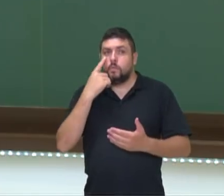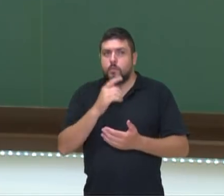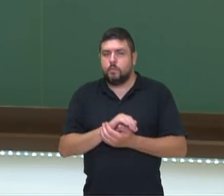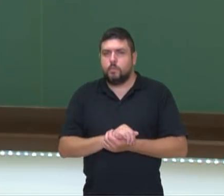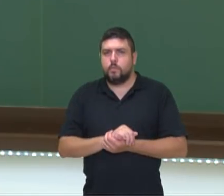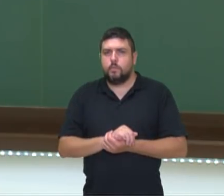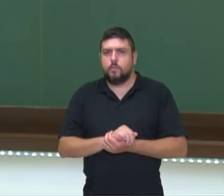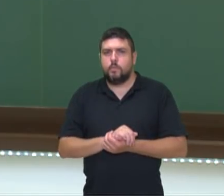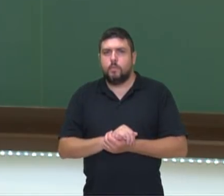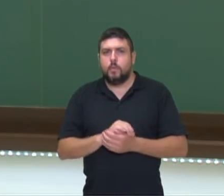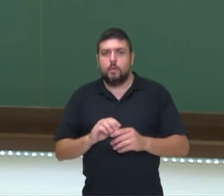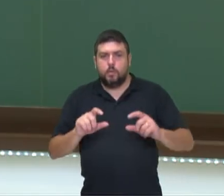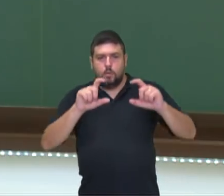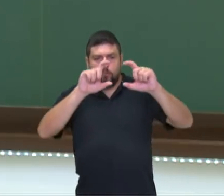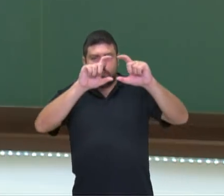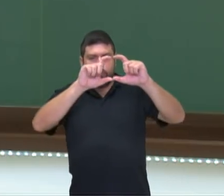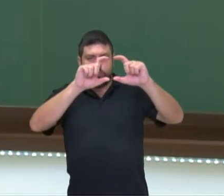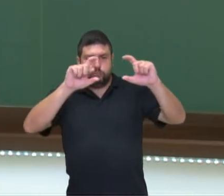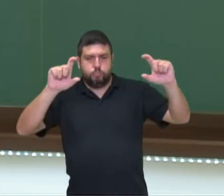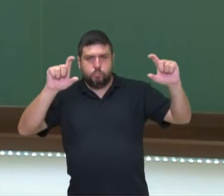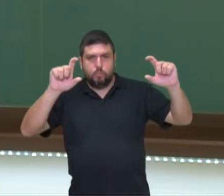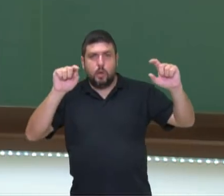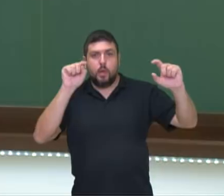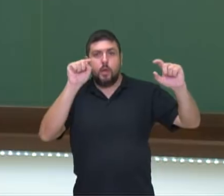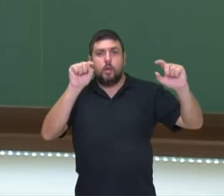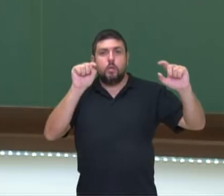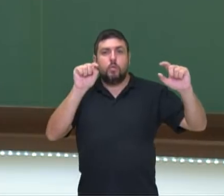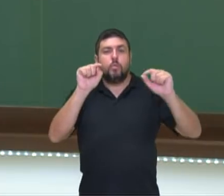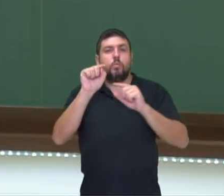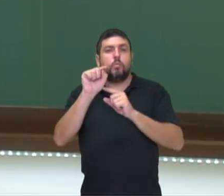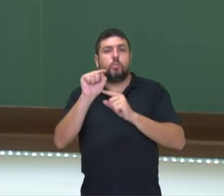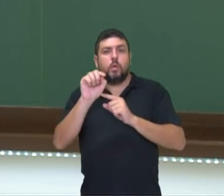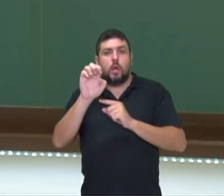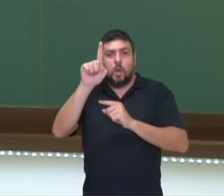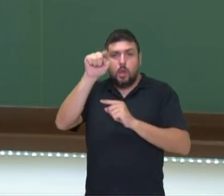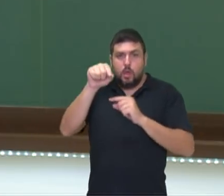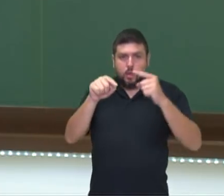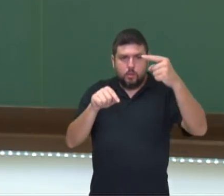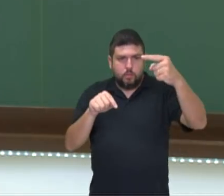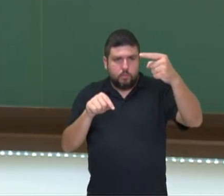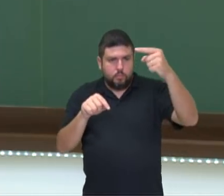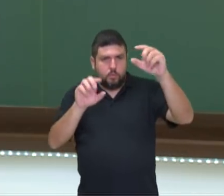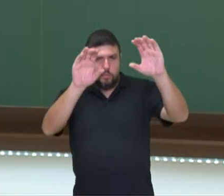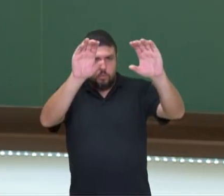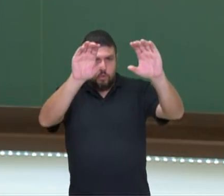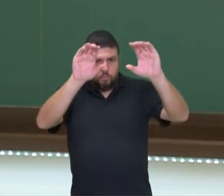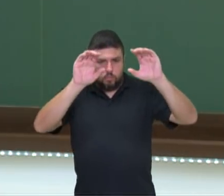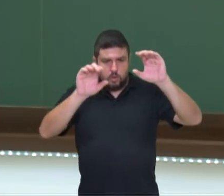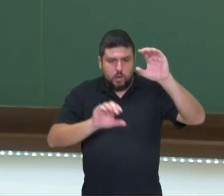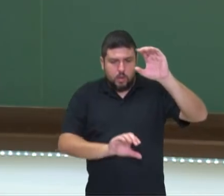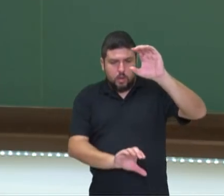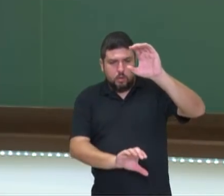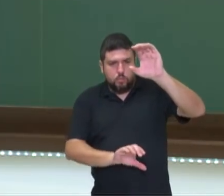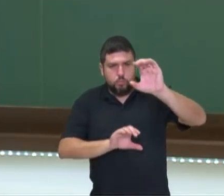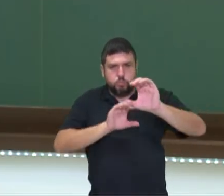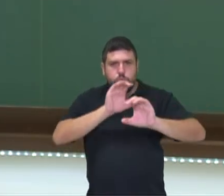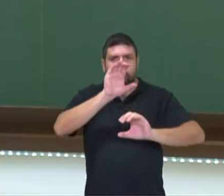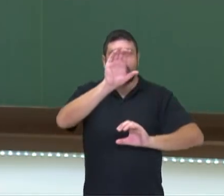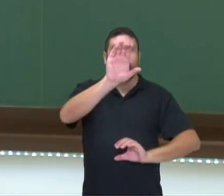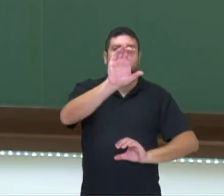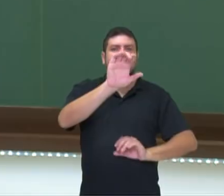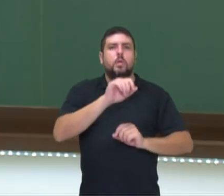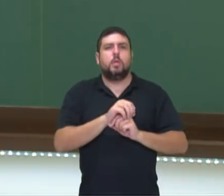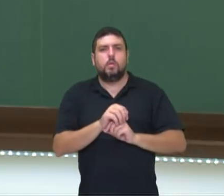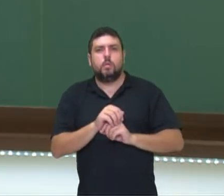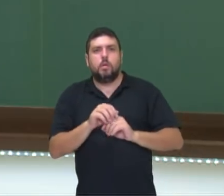O minuendo, ele vai ser a mesma coisa que o resultado. Ah, então esse valor aqui é como se